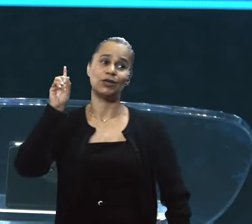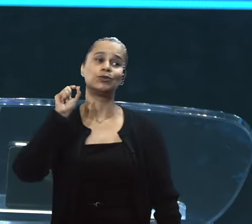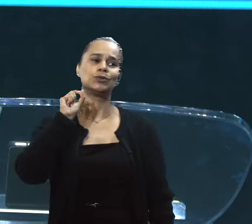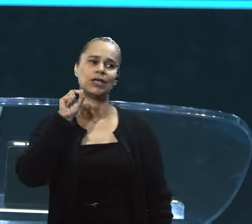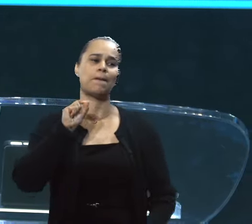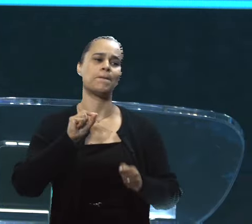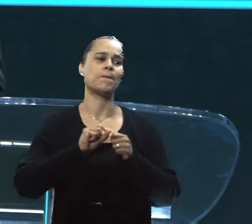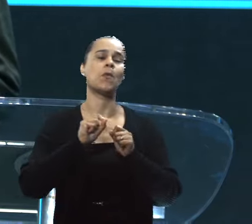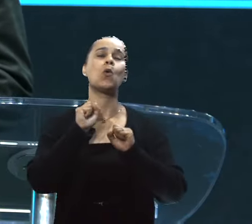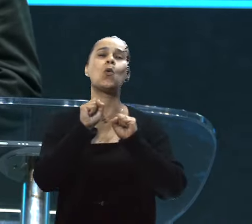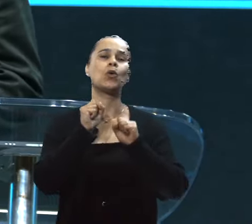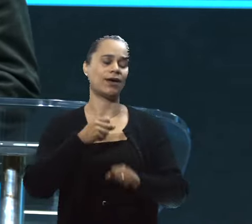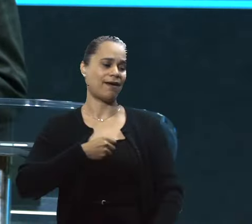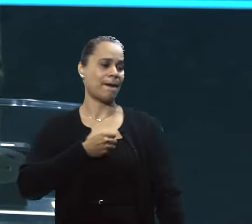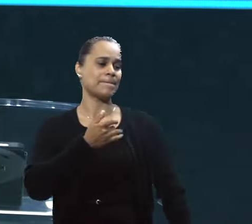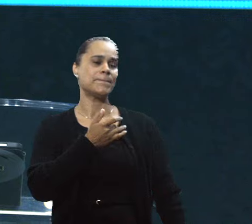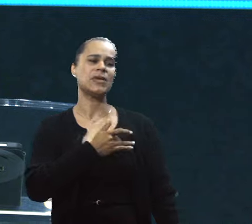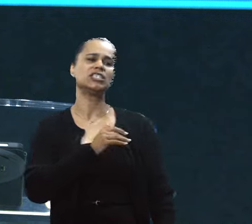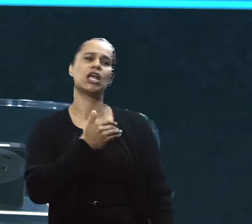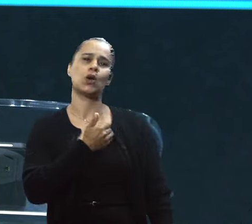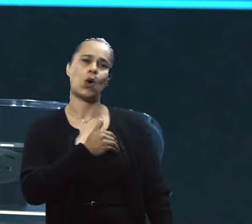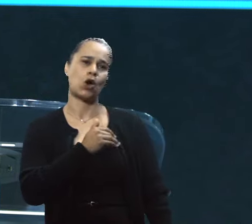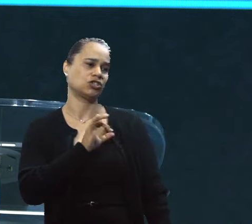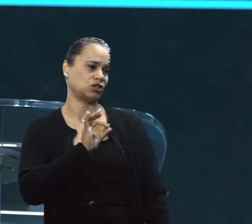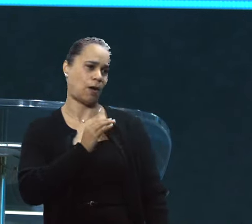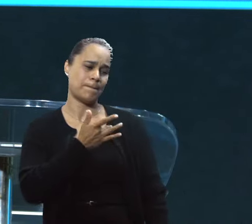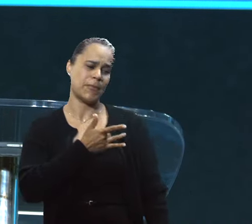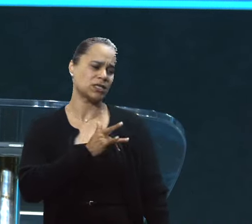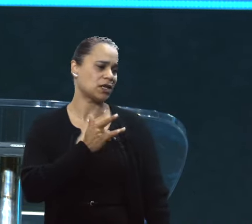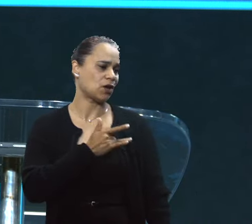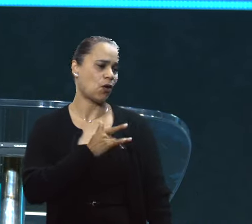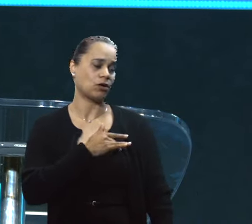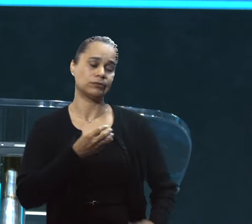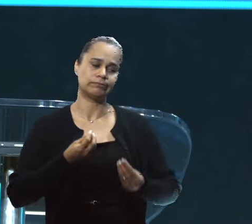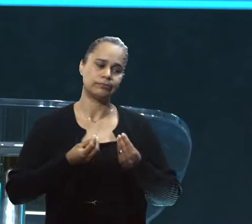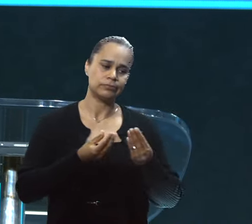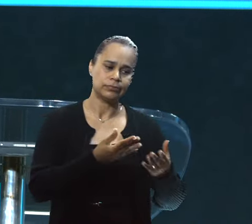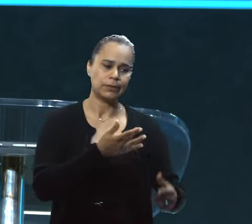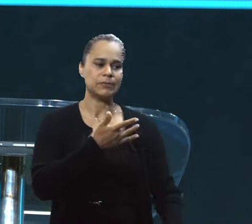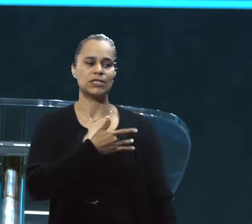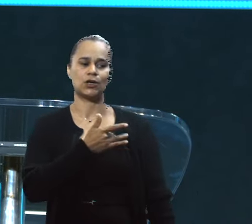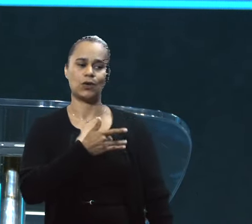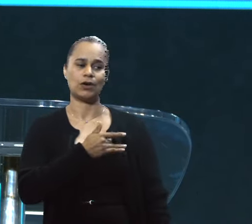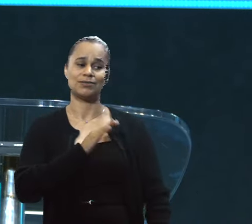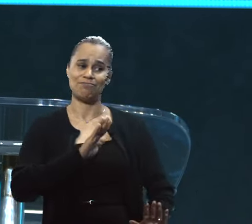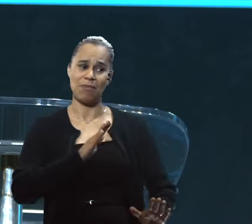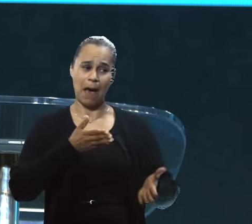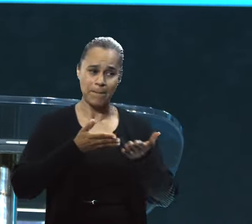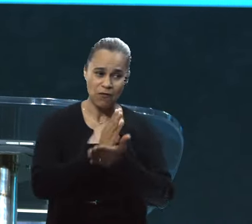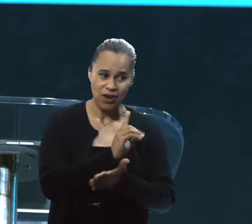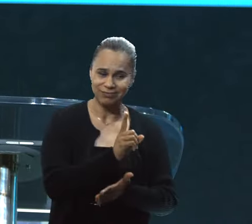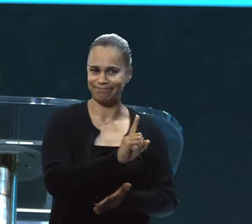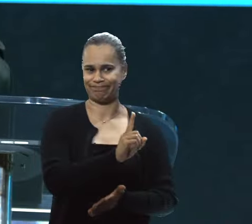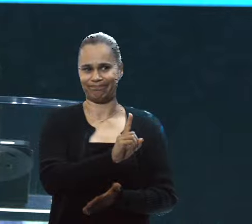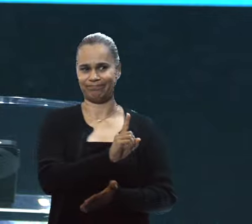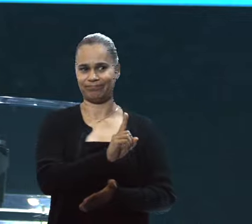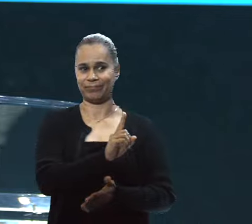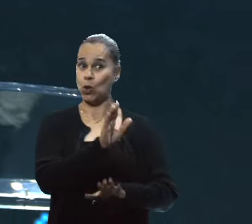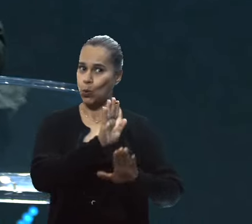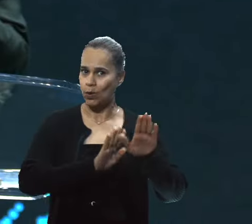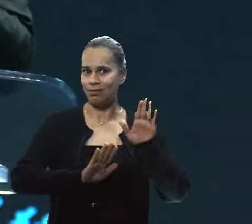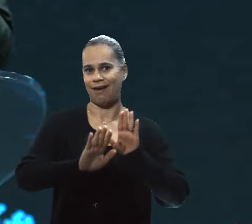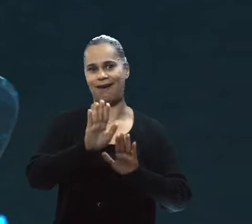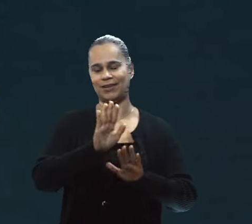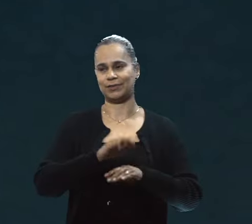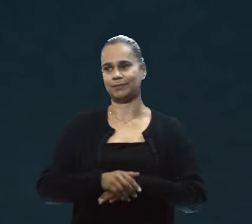misericordioso com a gente. Cuidado, talvez você esteja só na misericórdia, mas Deus não está provando você. Olha o que